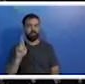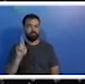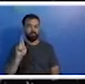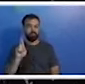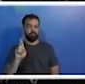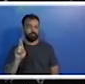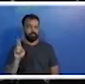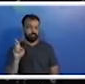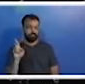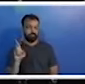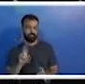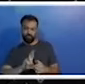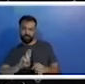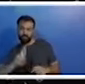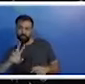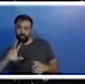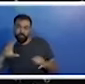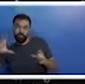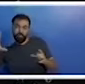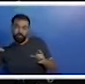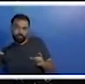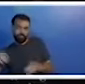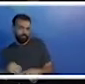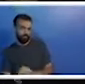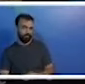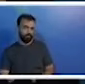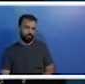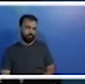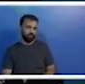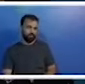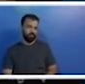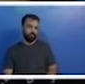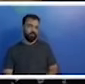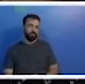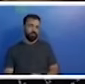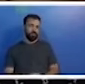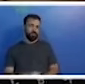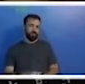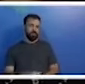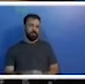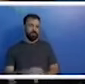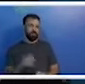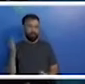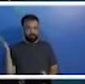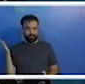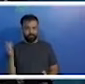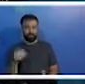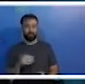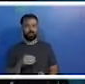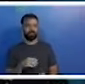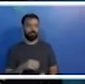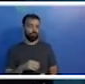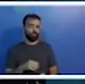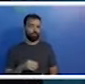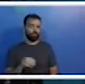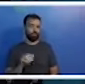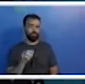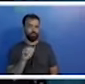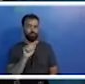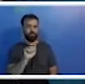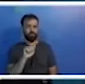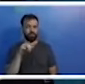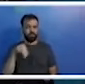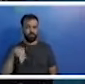é a letra R que estica que alonga Nossa palavrinha Nós escrevemos então amor a primeira expressão